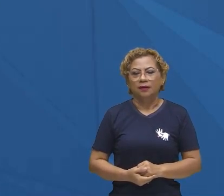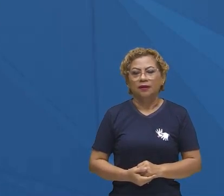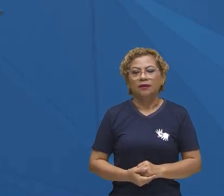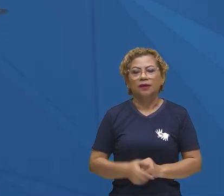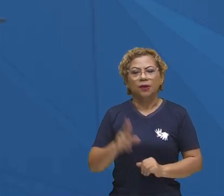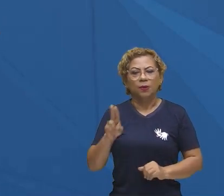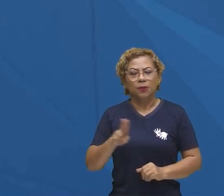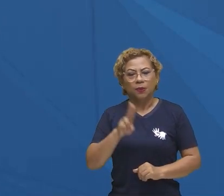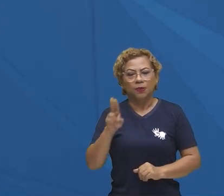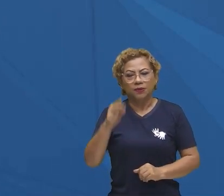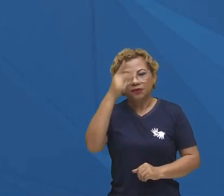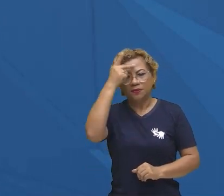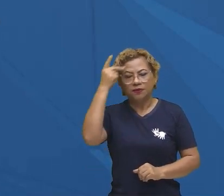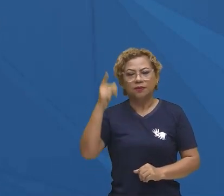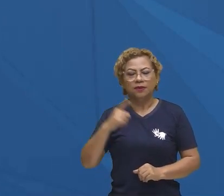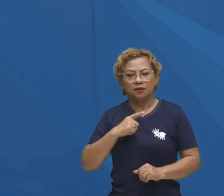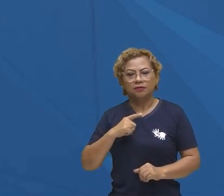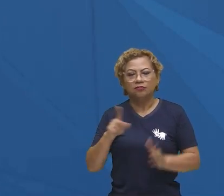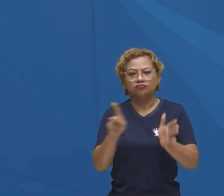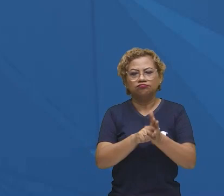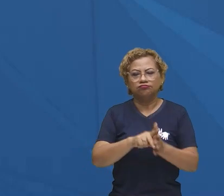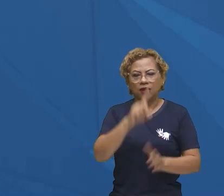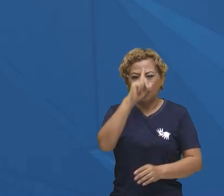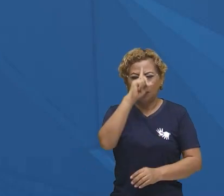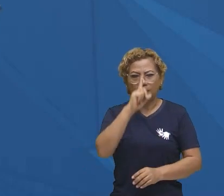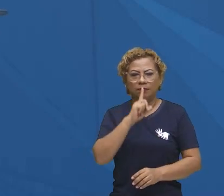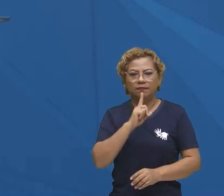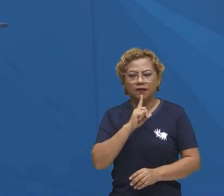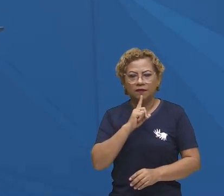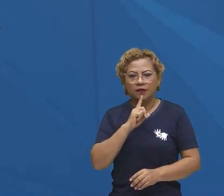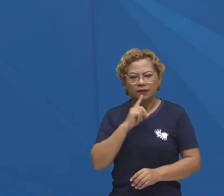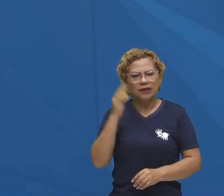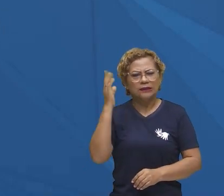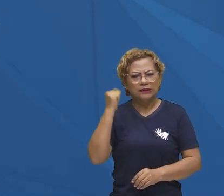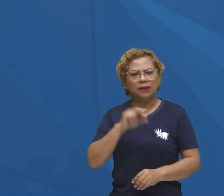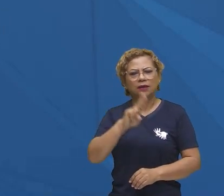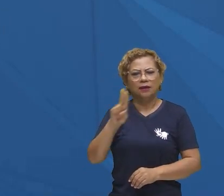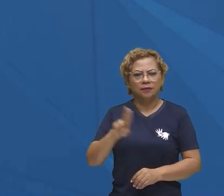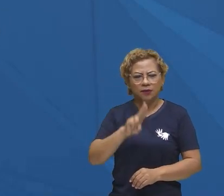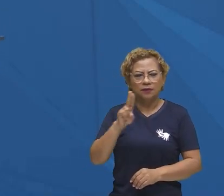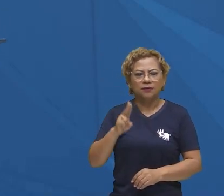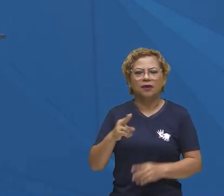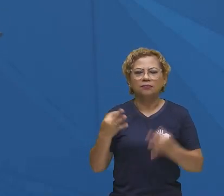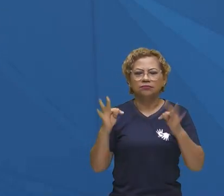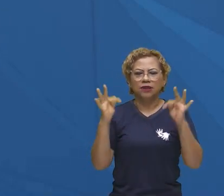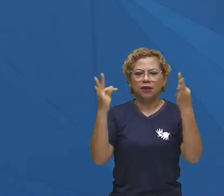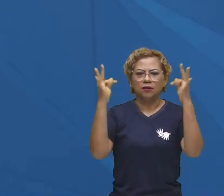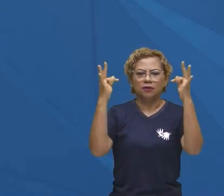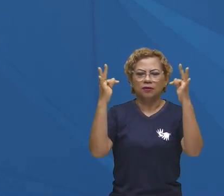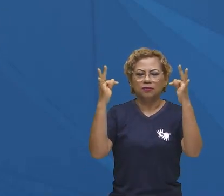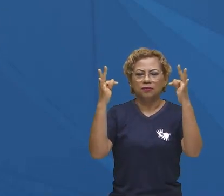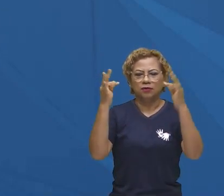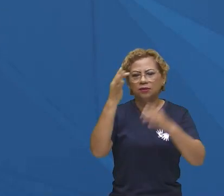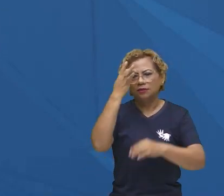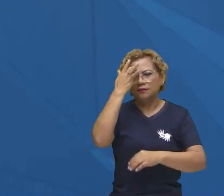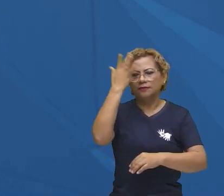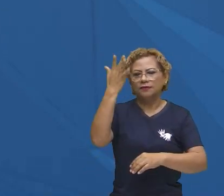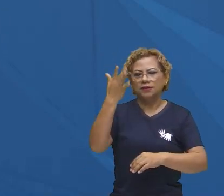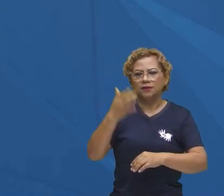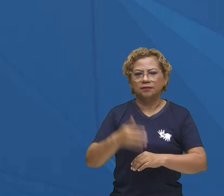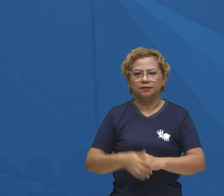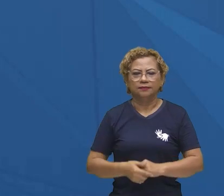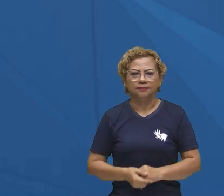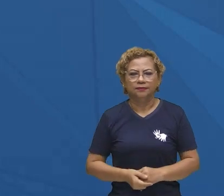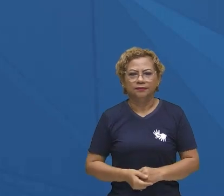usuário que gosta de realizar e tem afinidade do uso de tecnologia para fazer esse tipo de transação bancária, tá bom? Então,